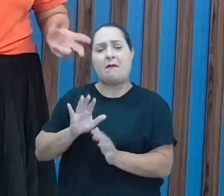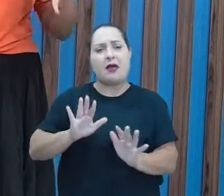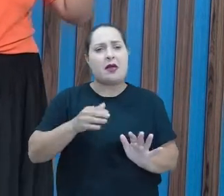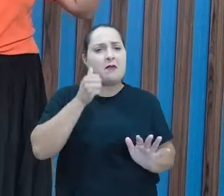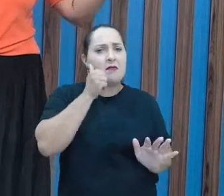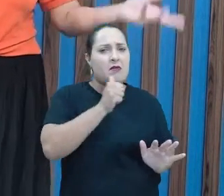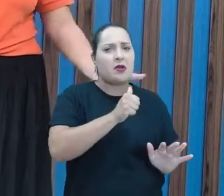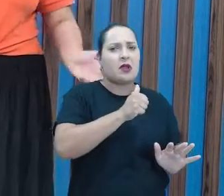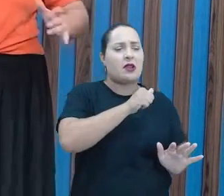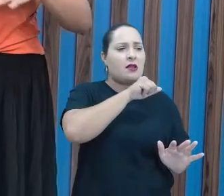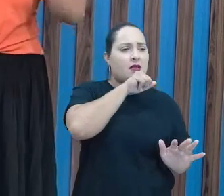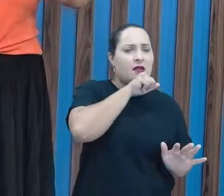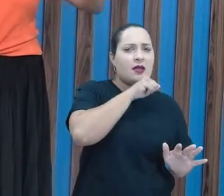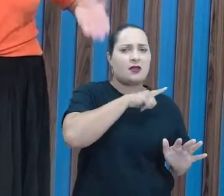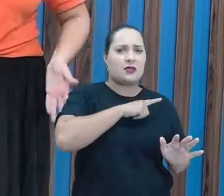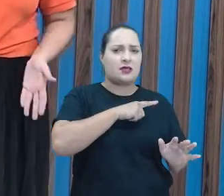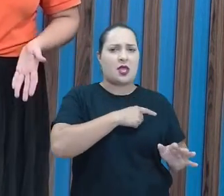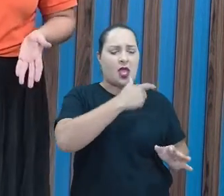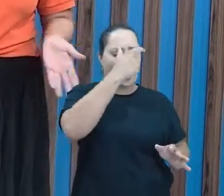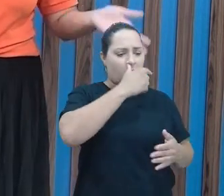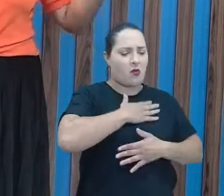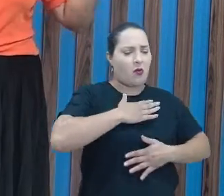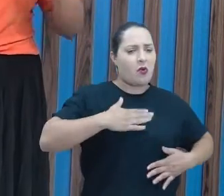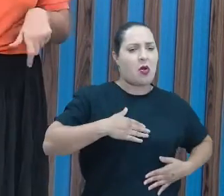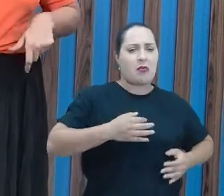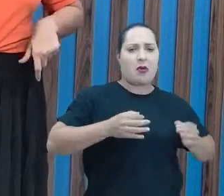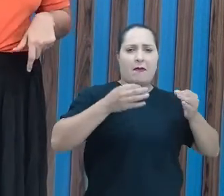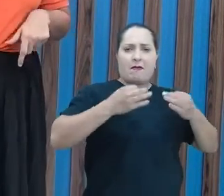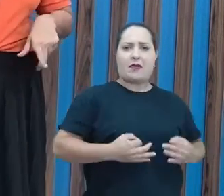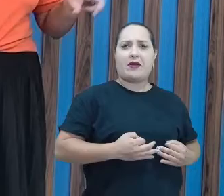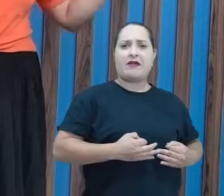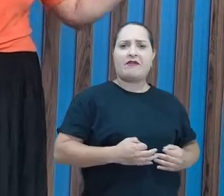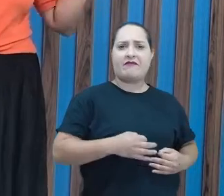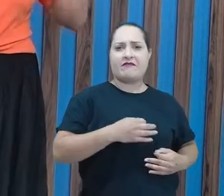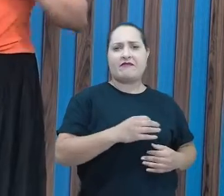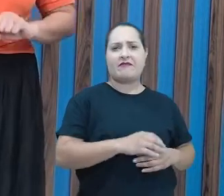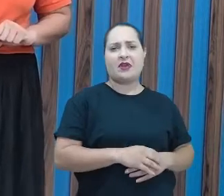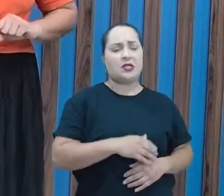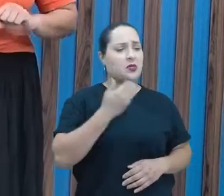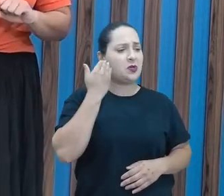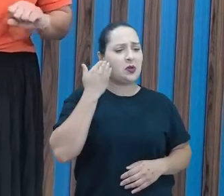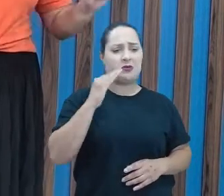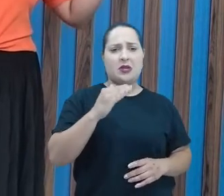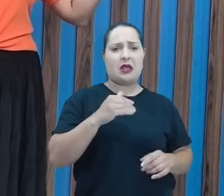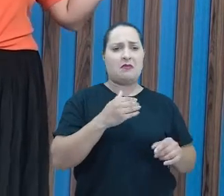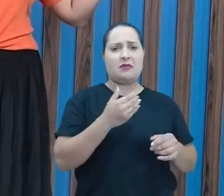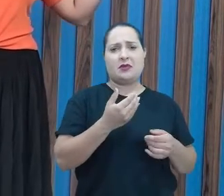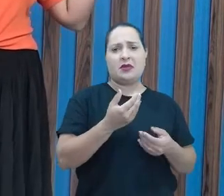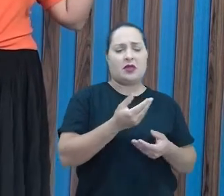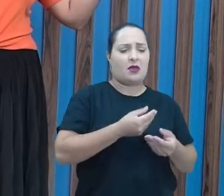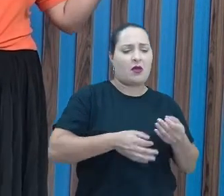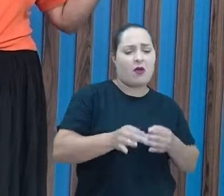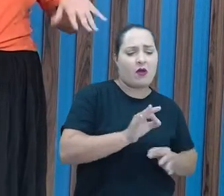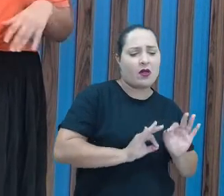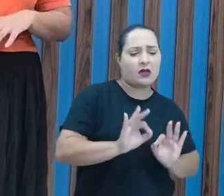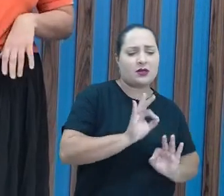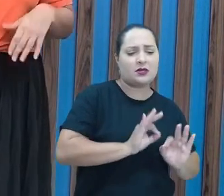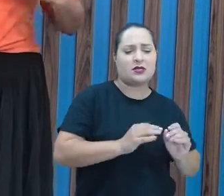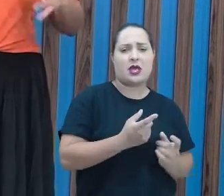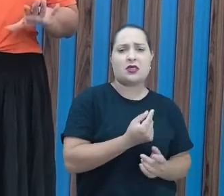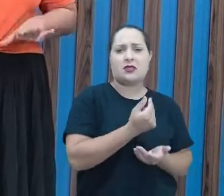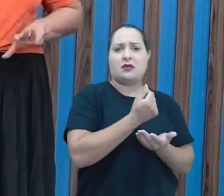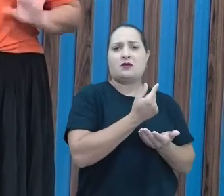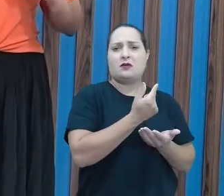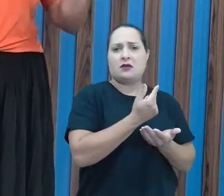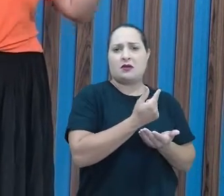super mulher, um corpo perfeito, objetificada, que não sabe lidar com dinheiros e rivais. Não sei se vocês já ouviram a ideia de que